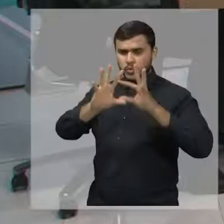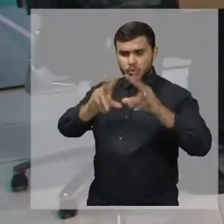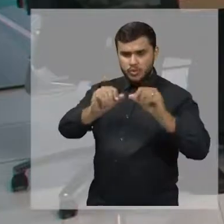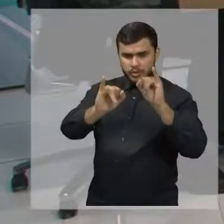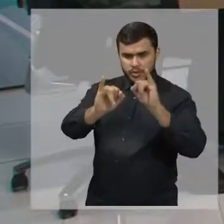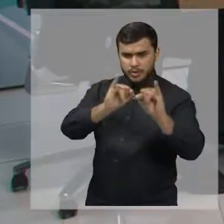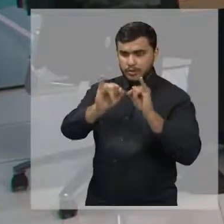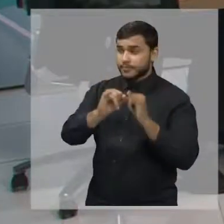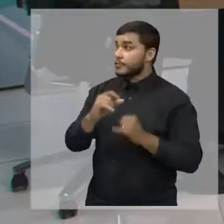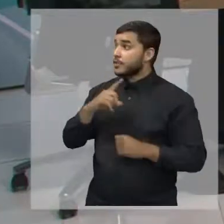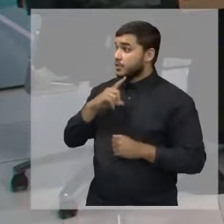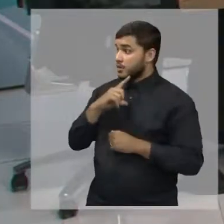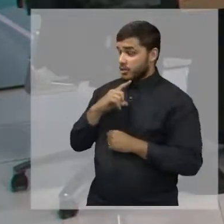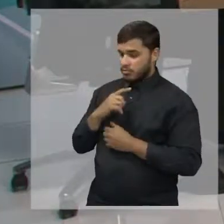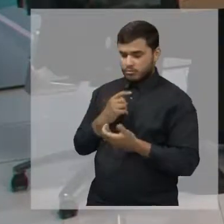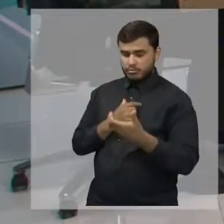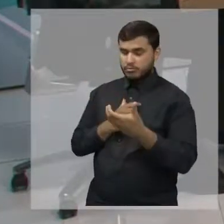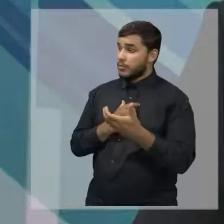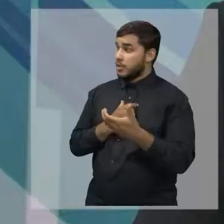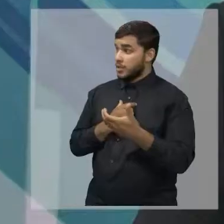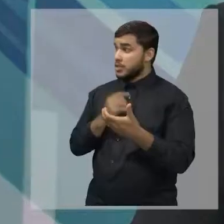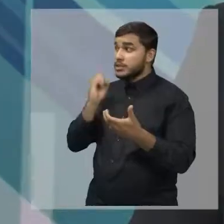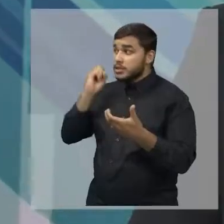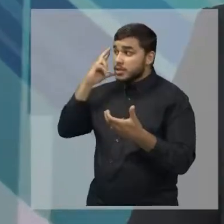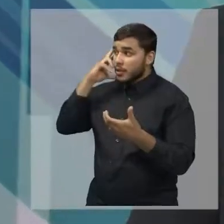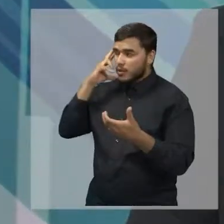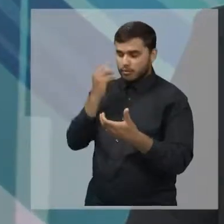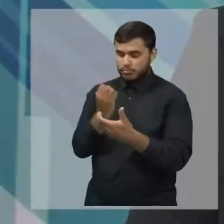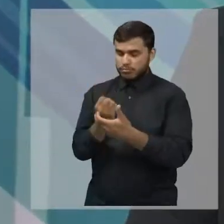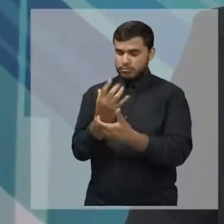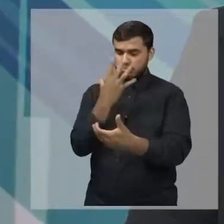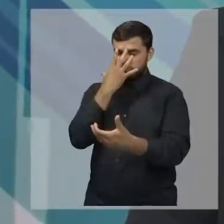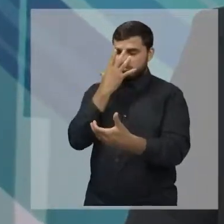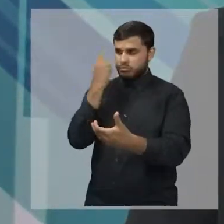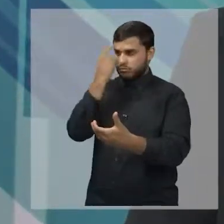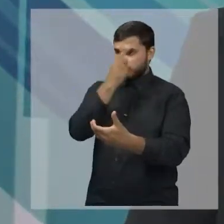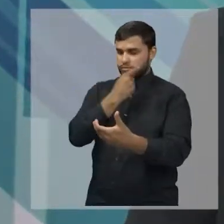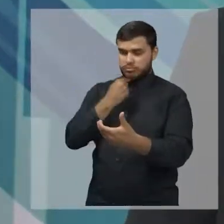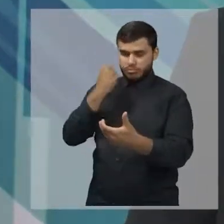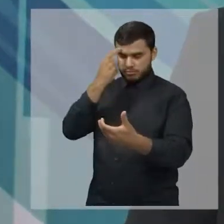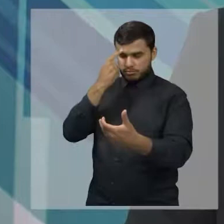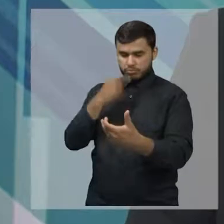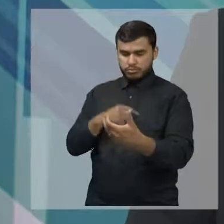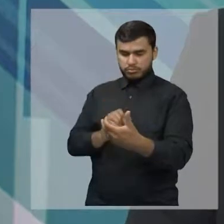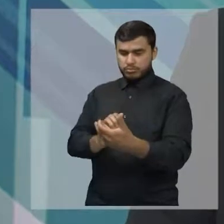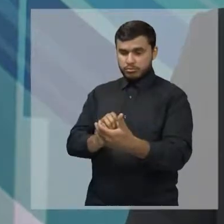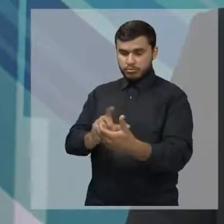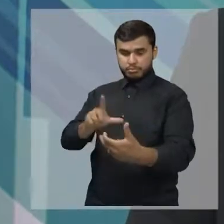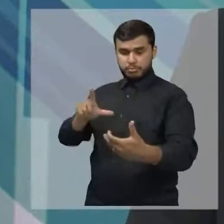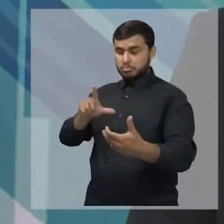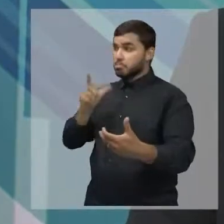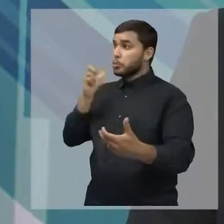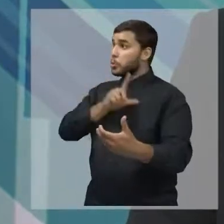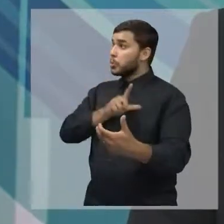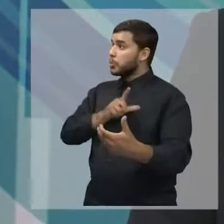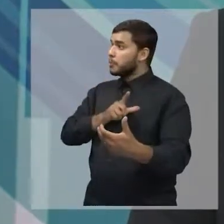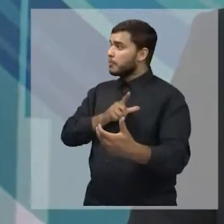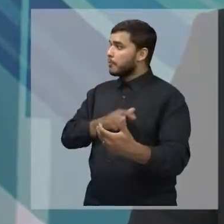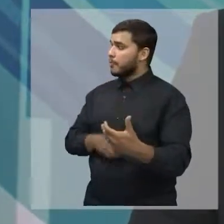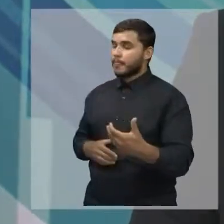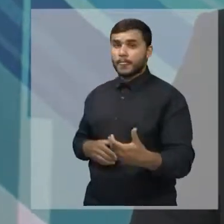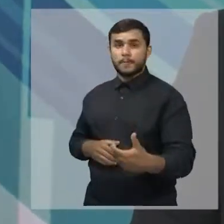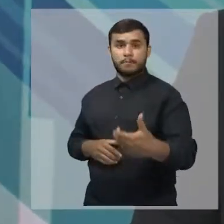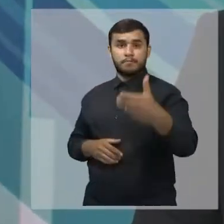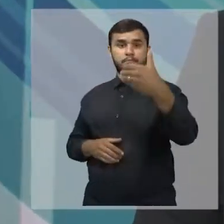telefones celulares, tá? Vem e resolve esse problema do robô, porque o cidadão terá que botar o rosto, o algoritmo faz a